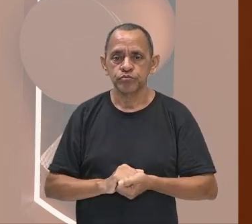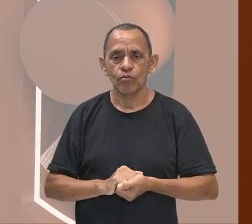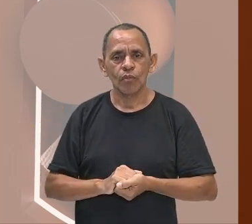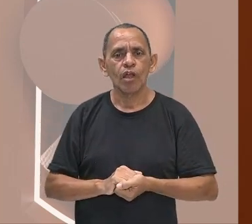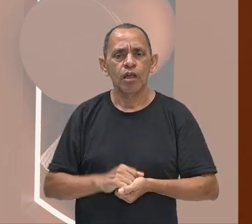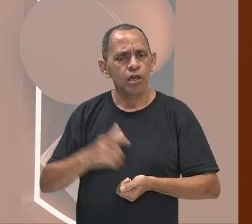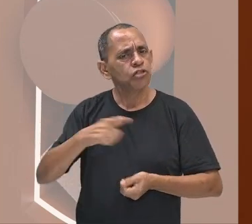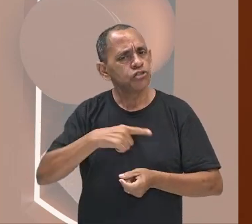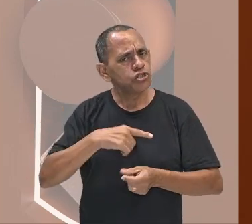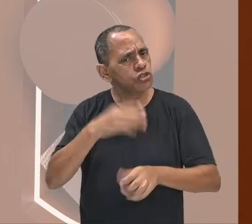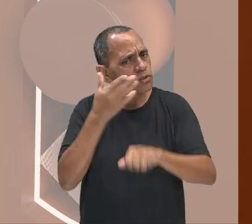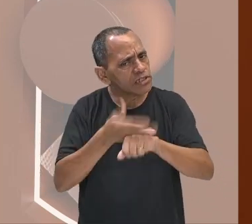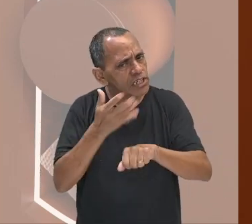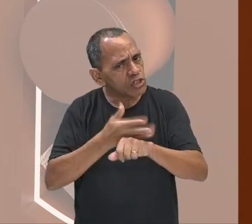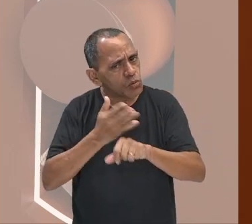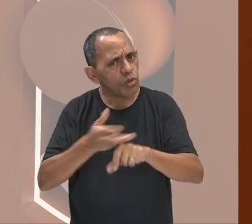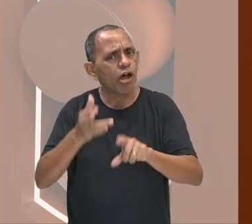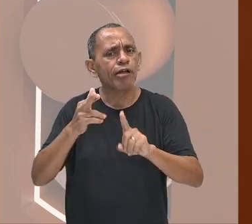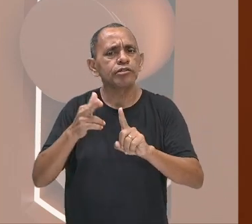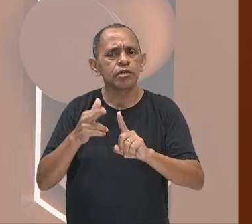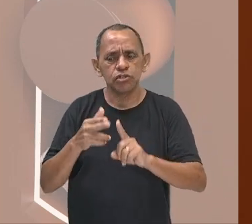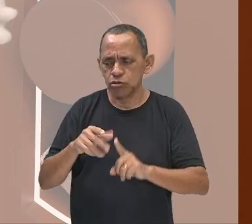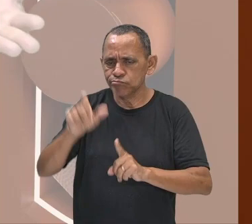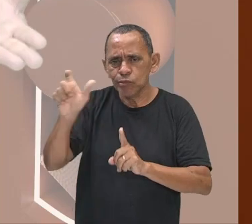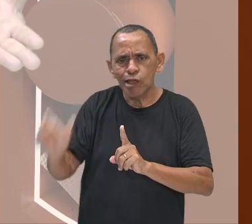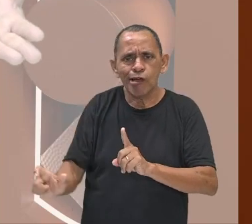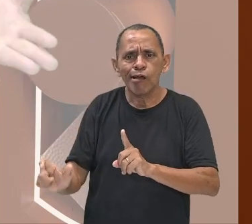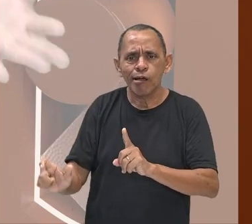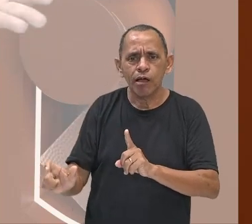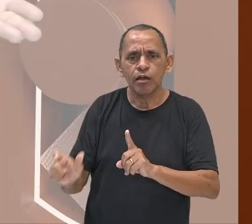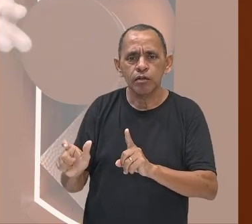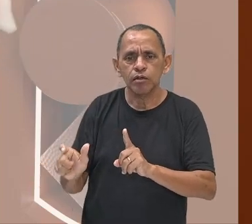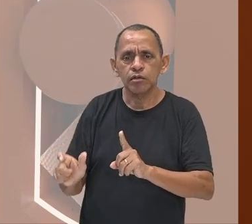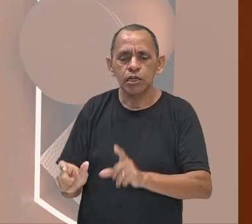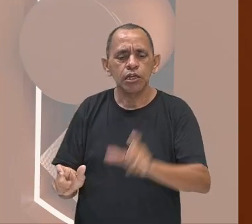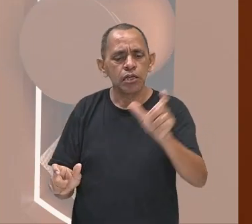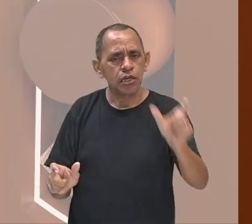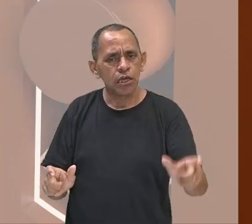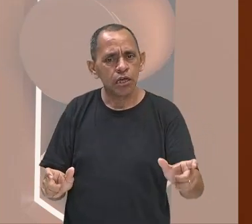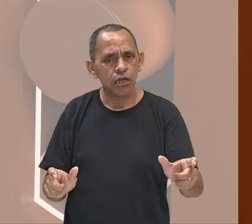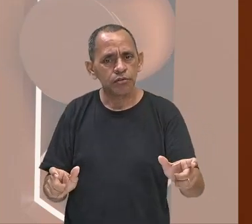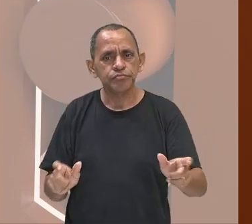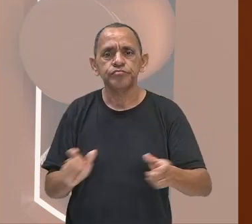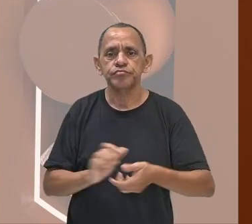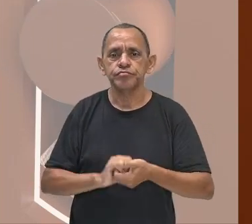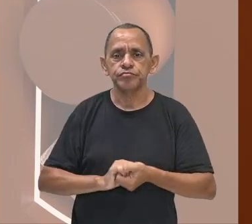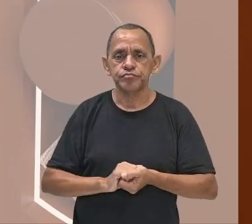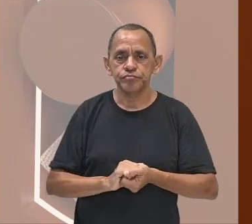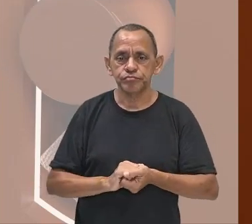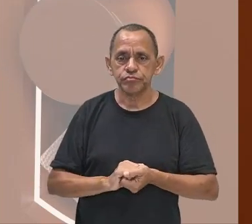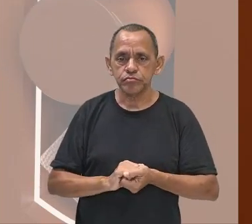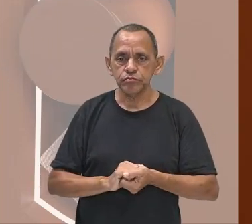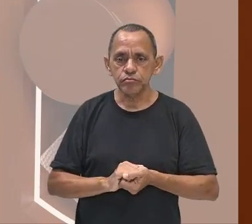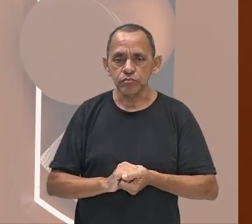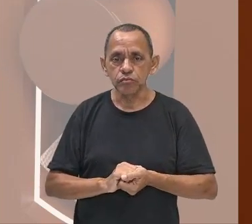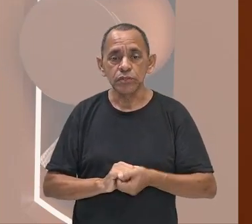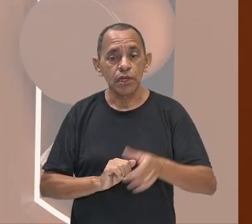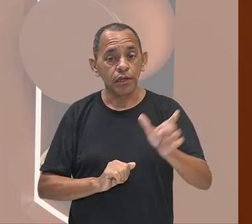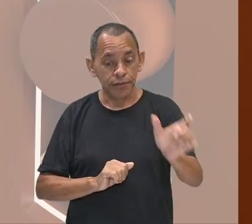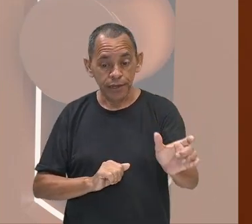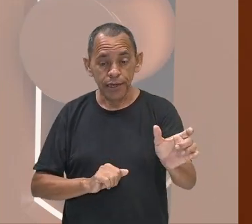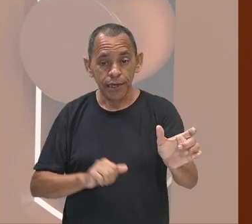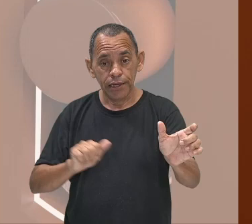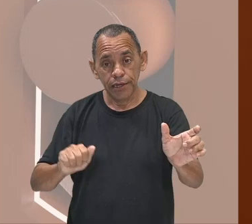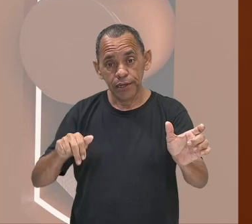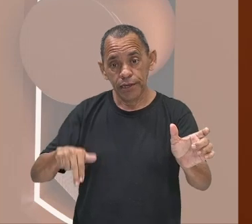em detrimento às práticas anglicanas. Como eu expliquei para vocês, era muito mais cômodo para um burguês rico acreditar ali